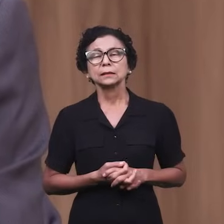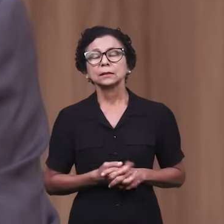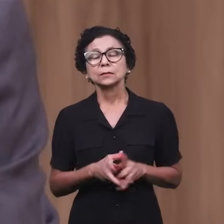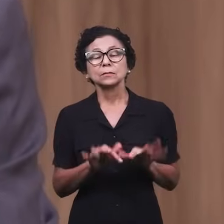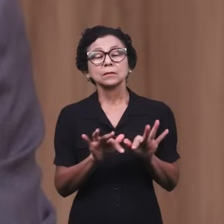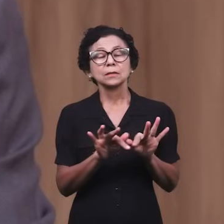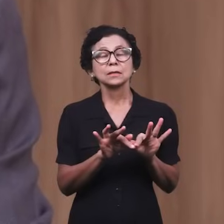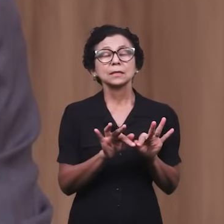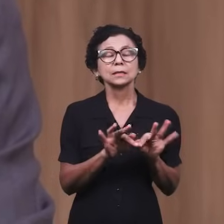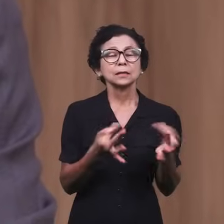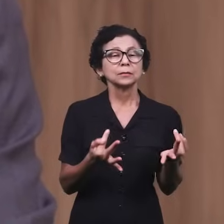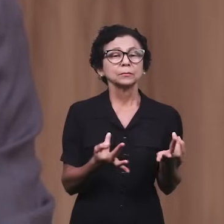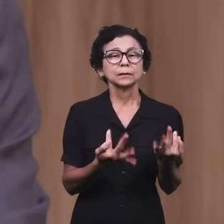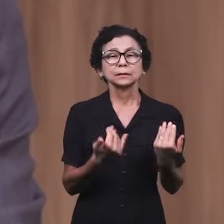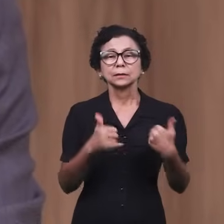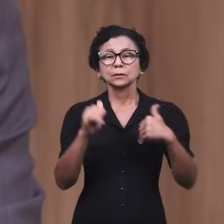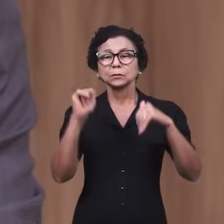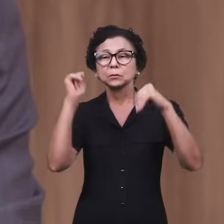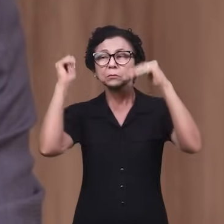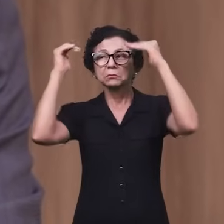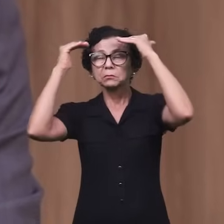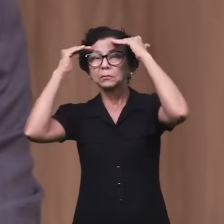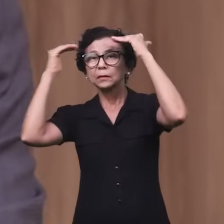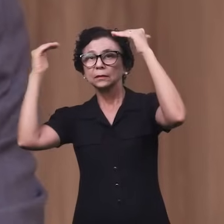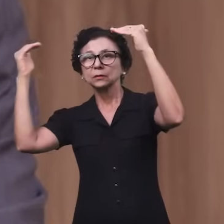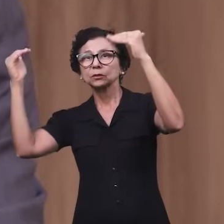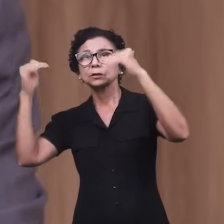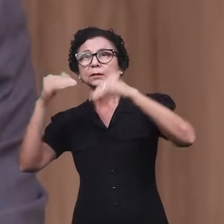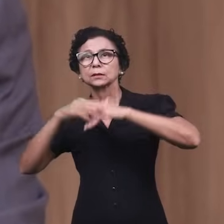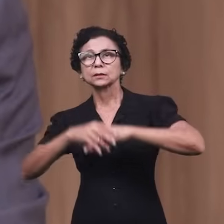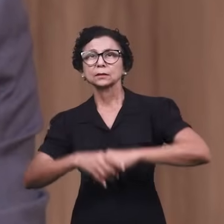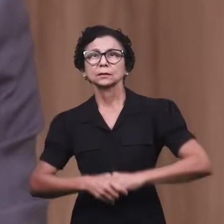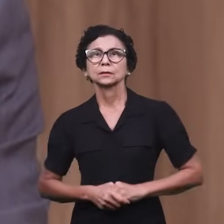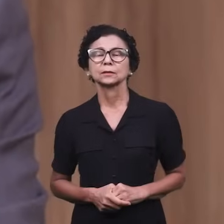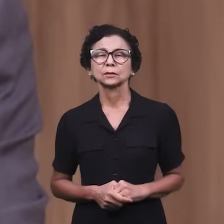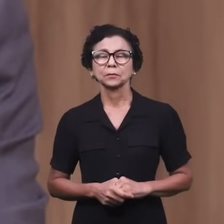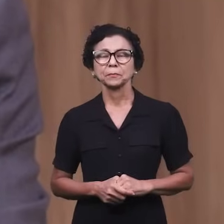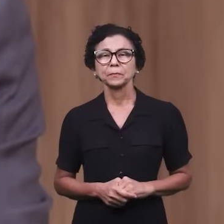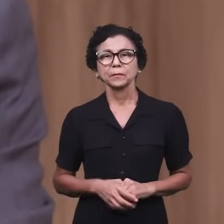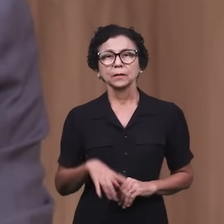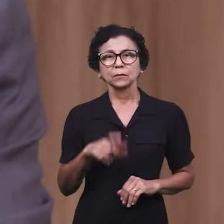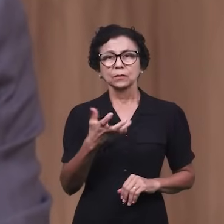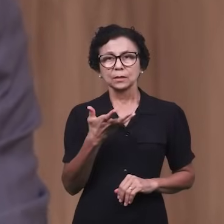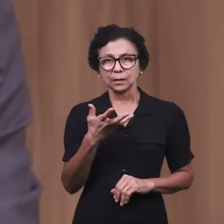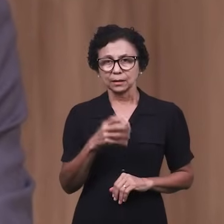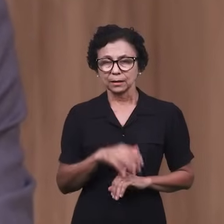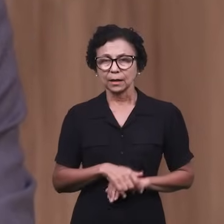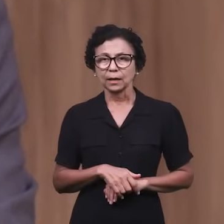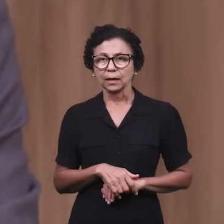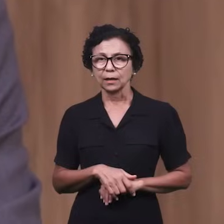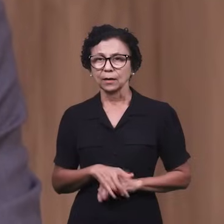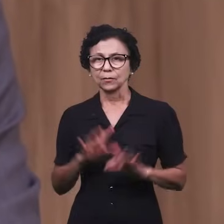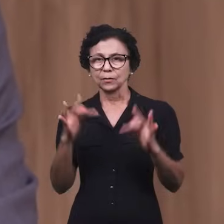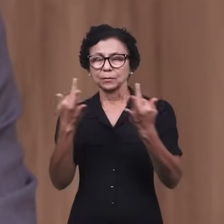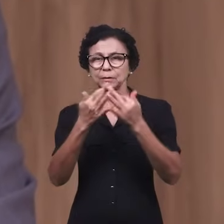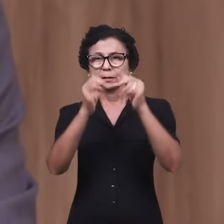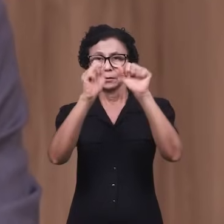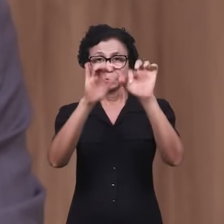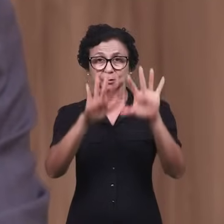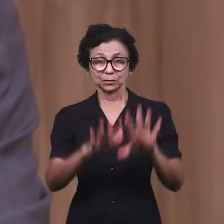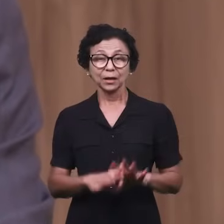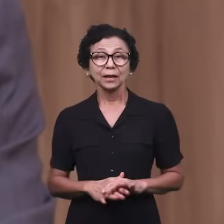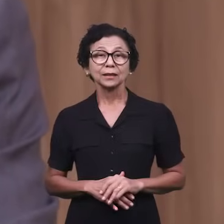obediência Então você quer ter um lar abençoado na presença do senhor tem algum segredo tem o segredo tá aqui